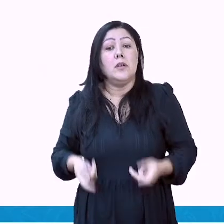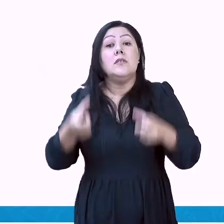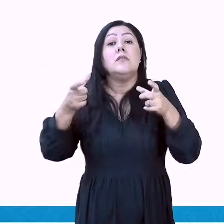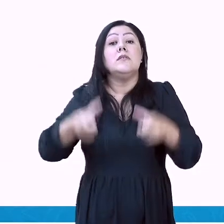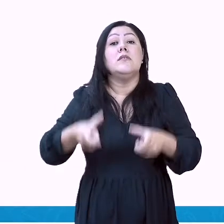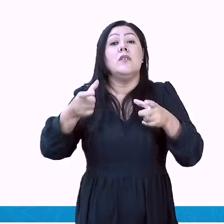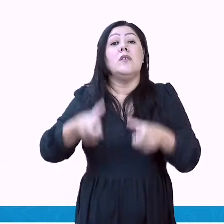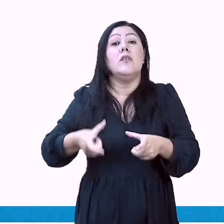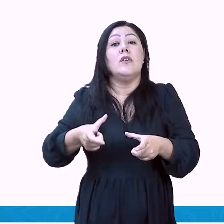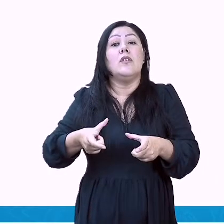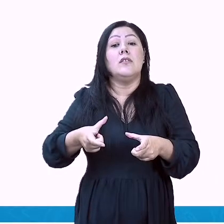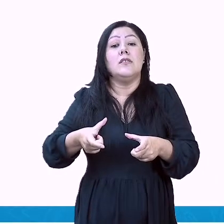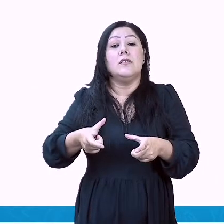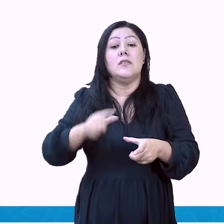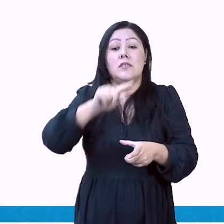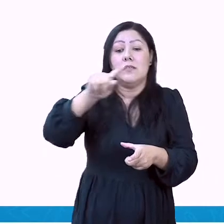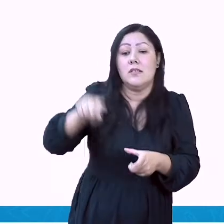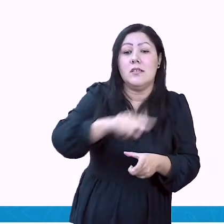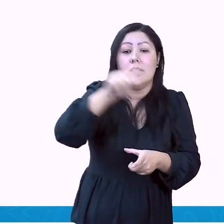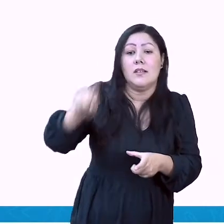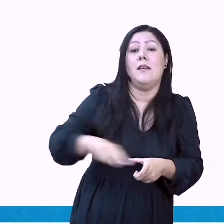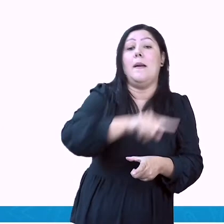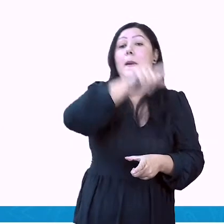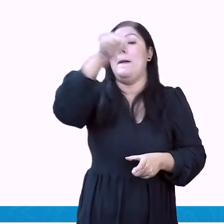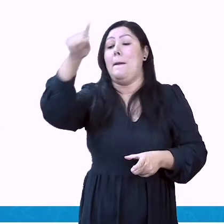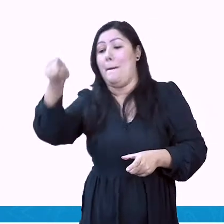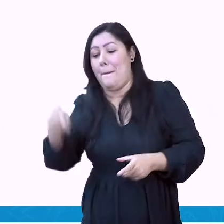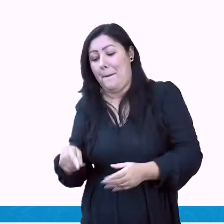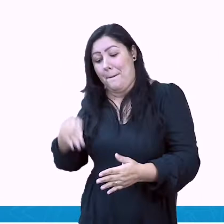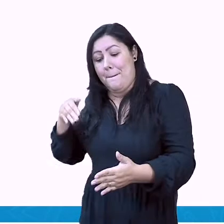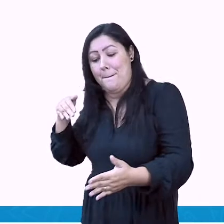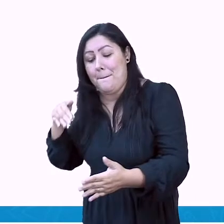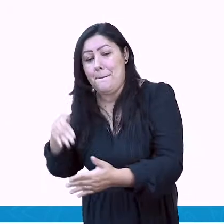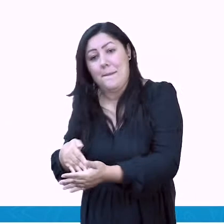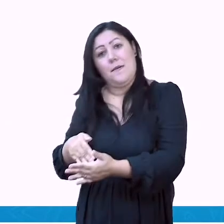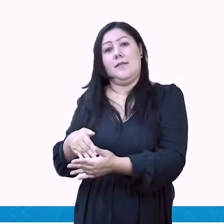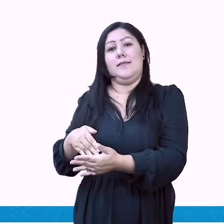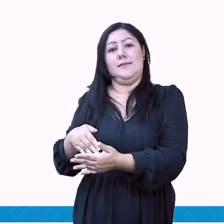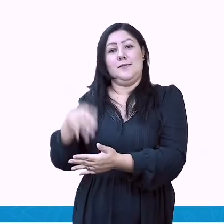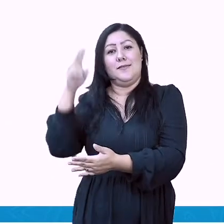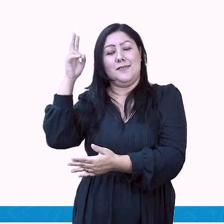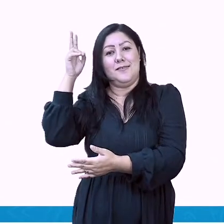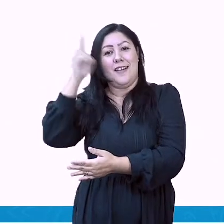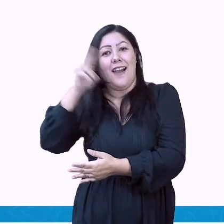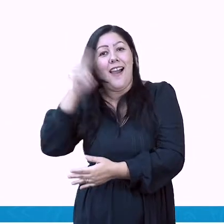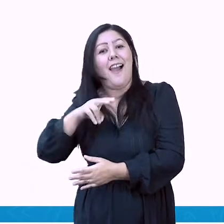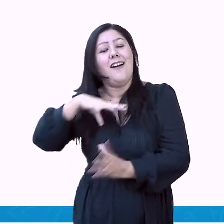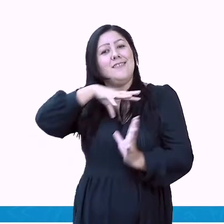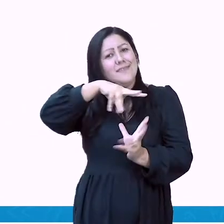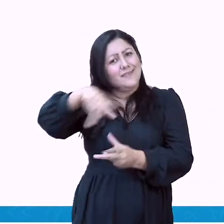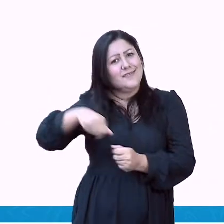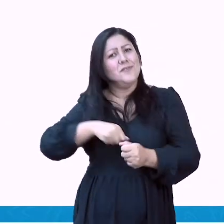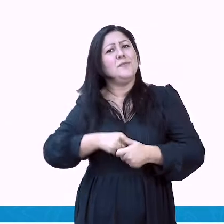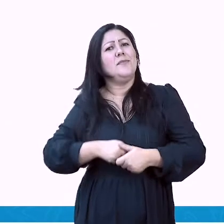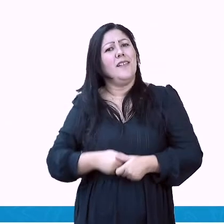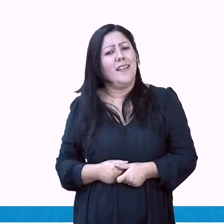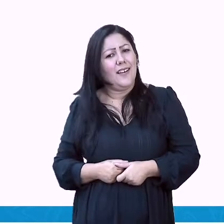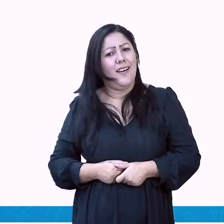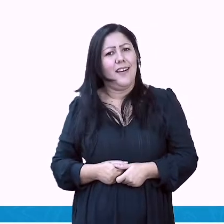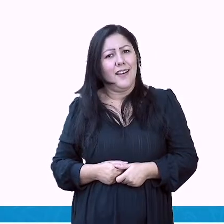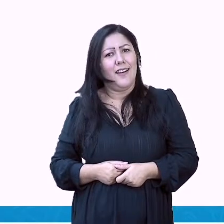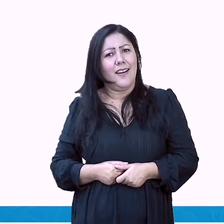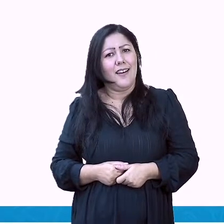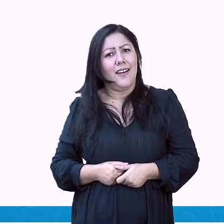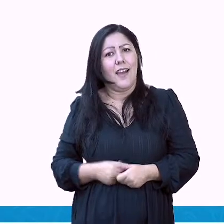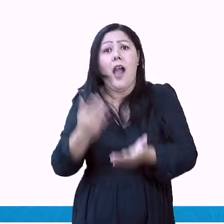estamos nesses últimos momentos da história desse planeta. Não estou dizendo de fim de mundo,